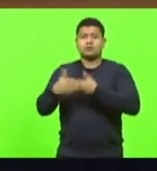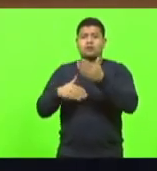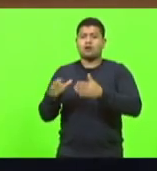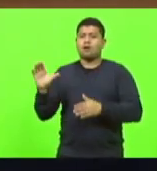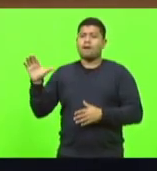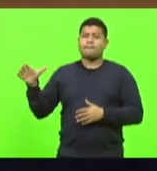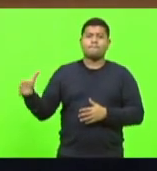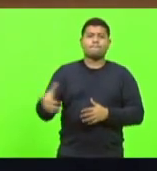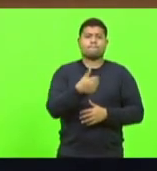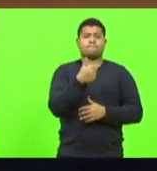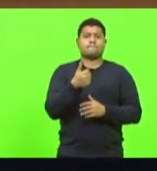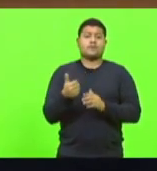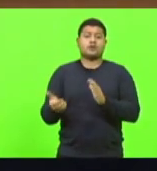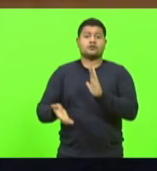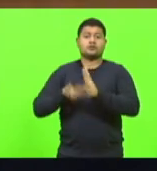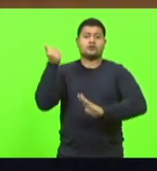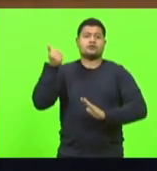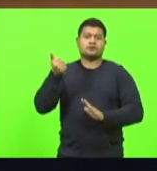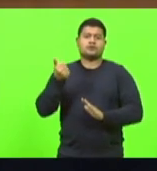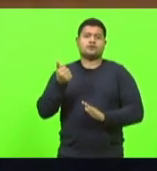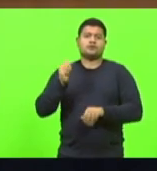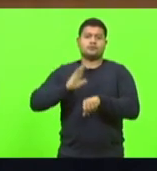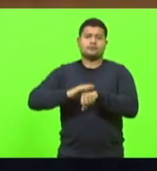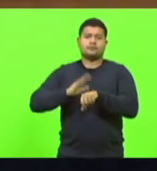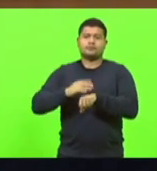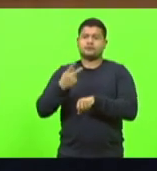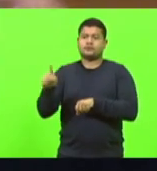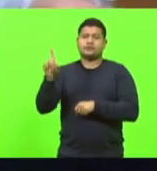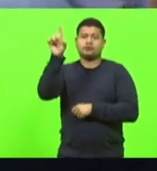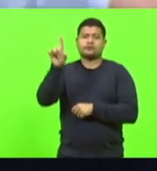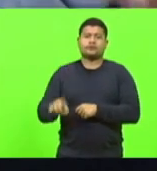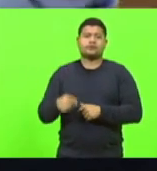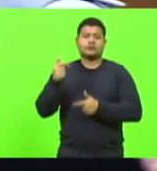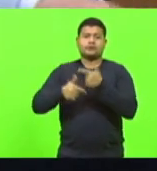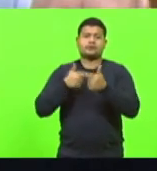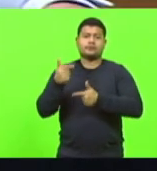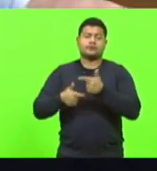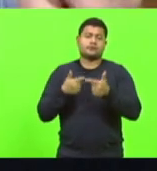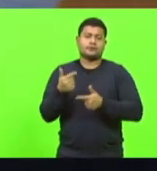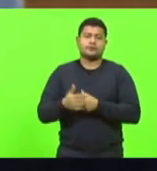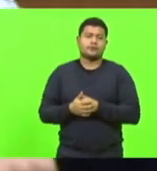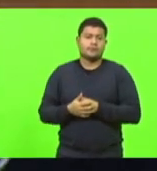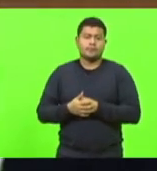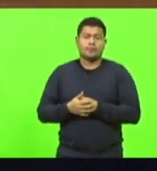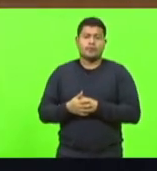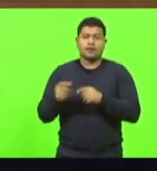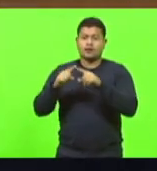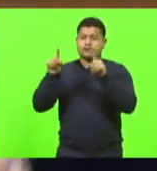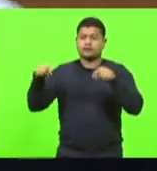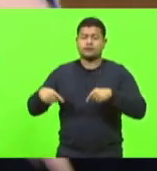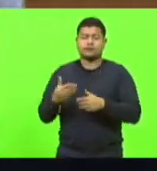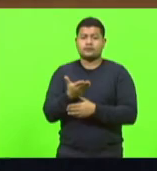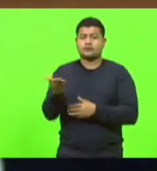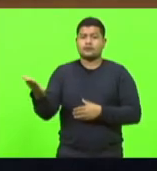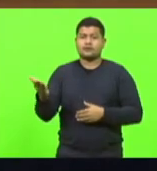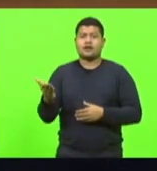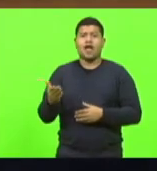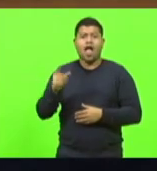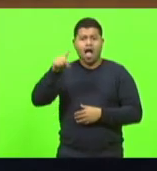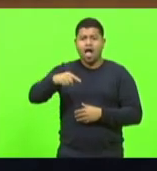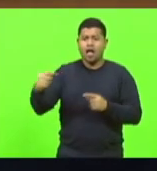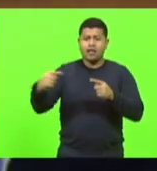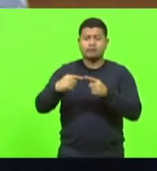a mão nos 600 milhões que era dinheiro do Trabalhador O que estão fazendo com o trabalhador de Santa Catarina é um